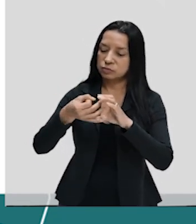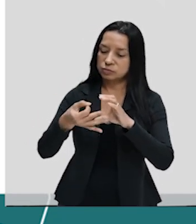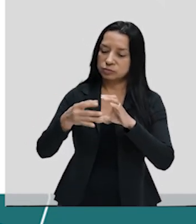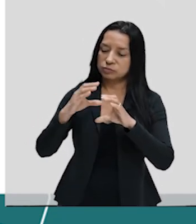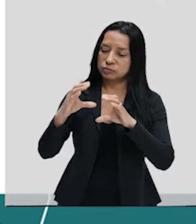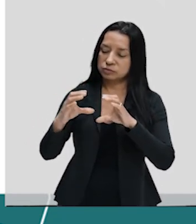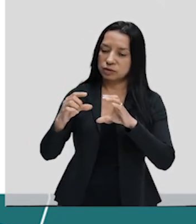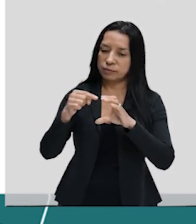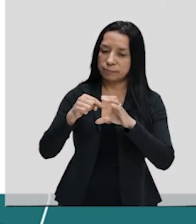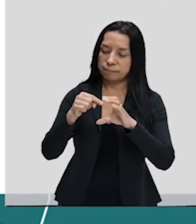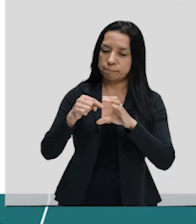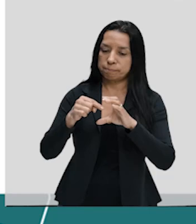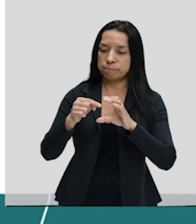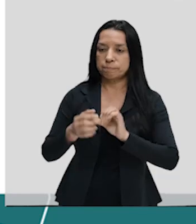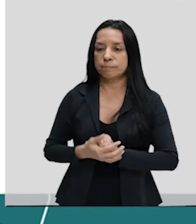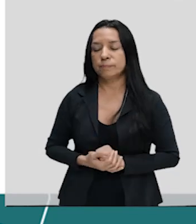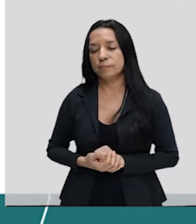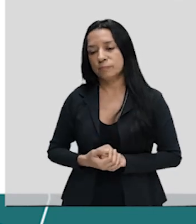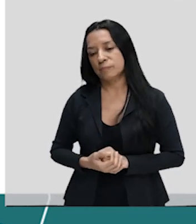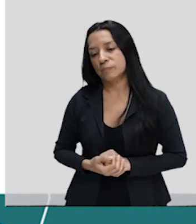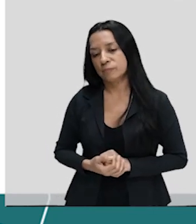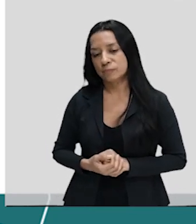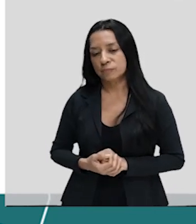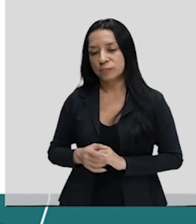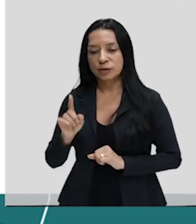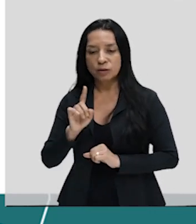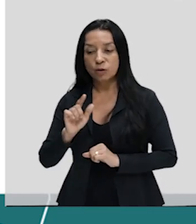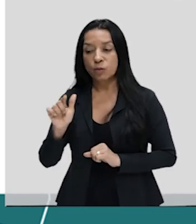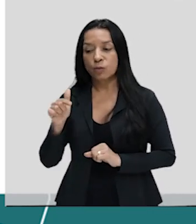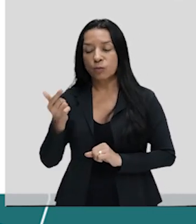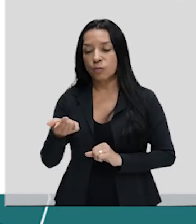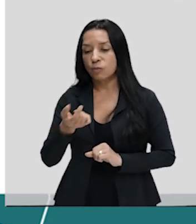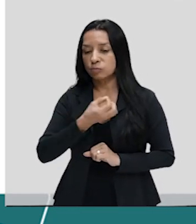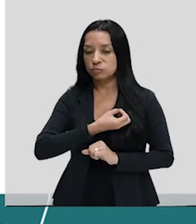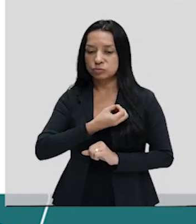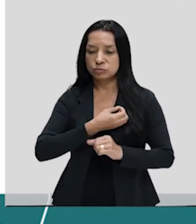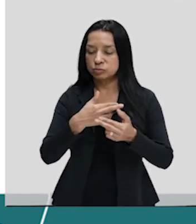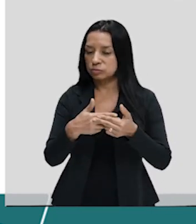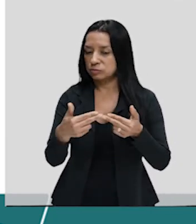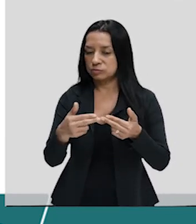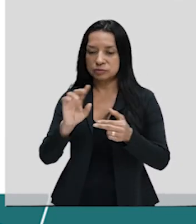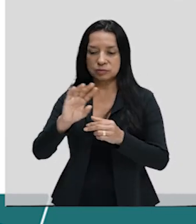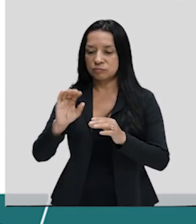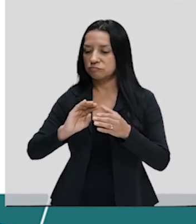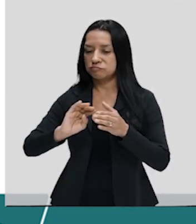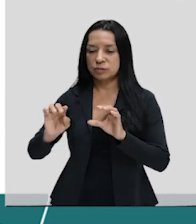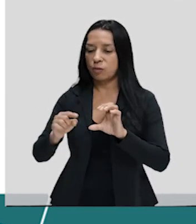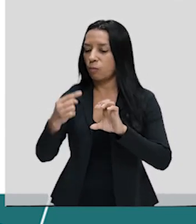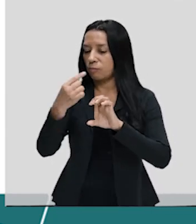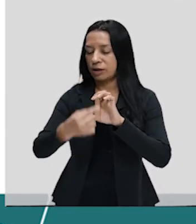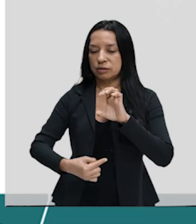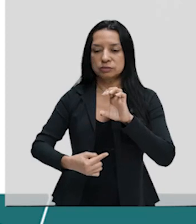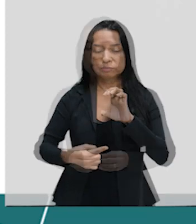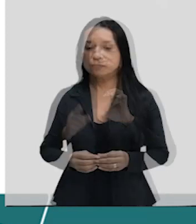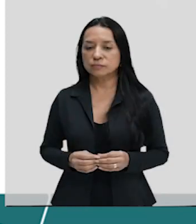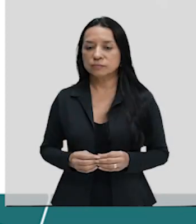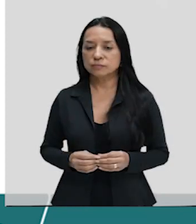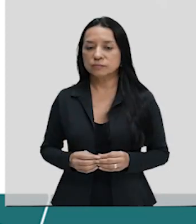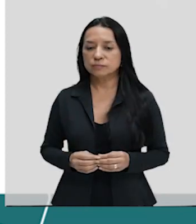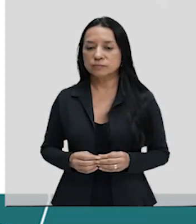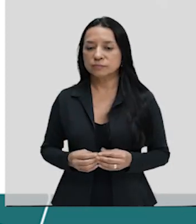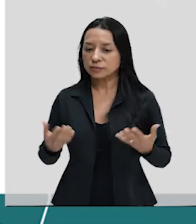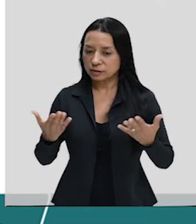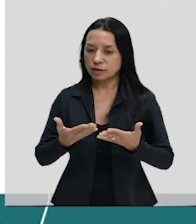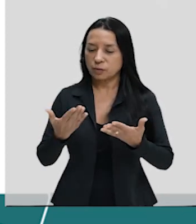C, dados aqueles 4, tá bom? Os demais não farão parte do conjunto C, não pertencem ao conjunto C.